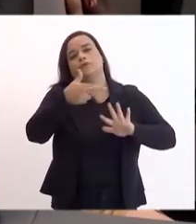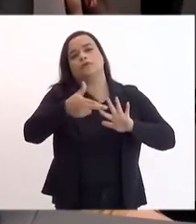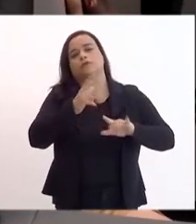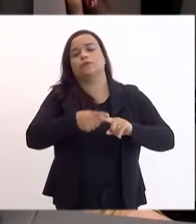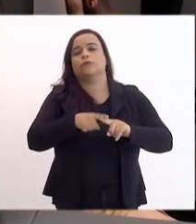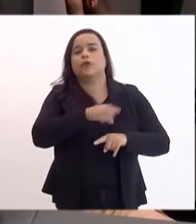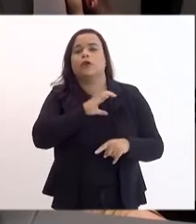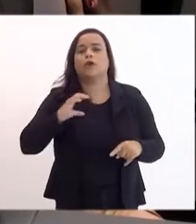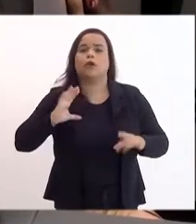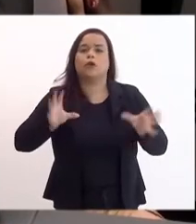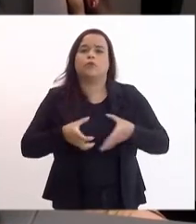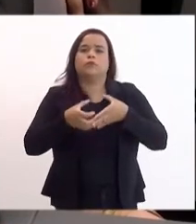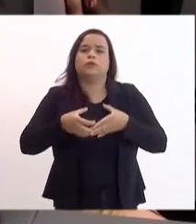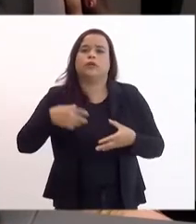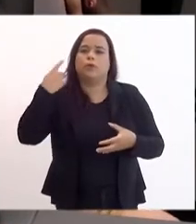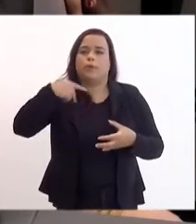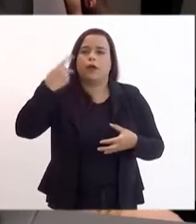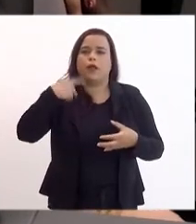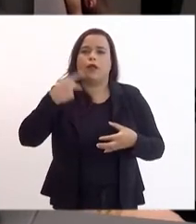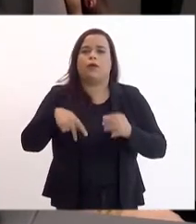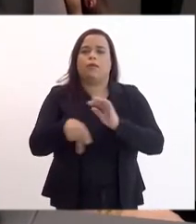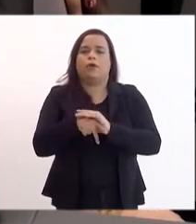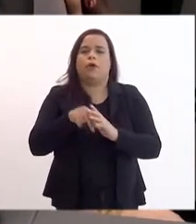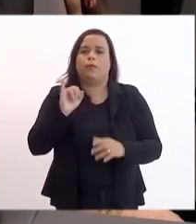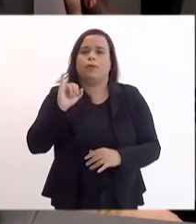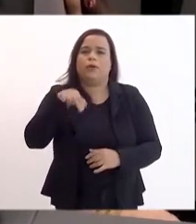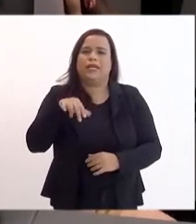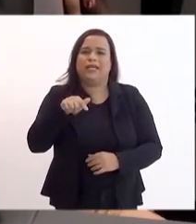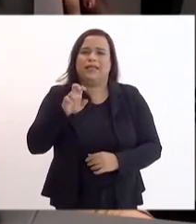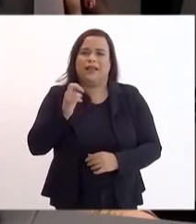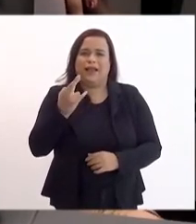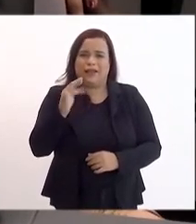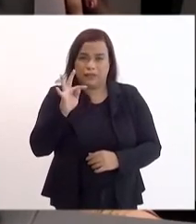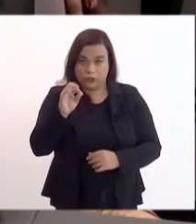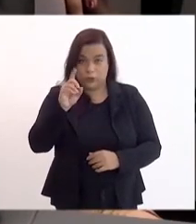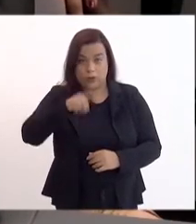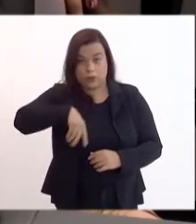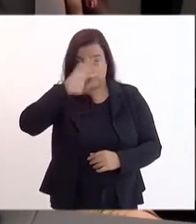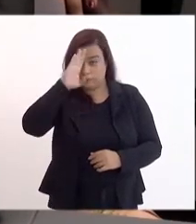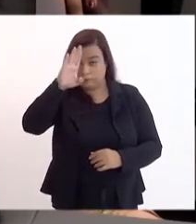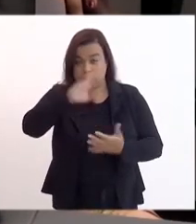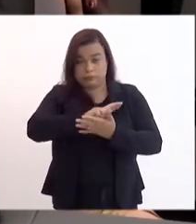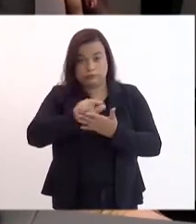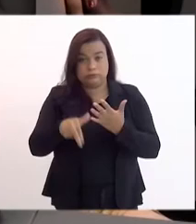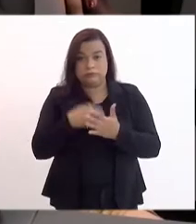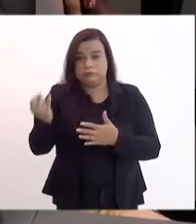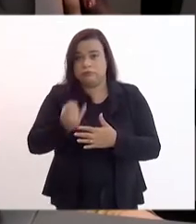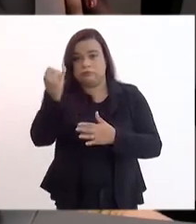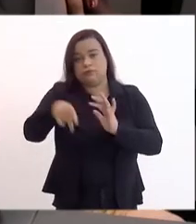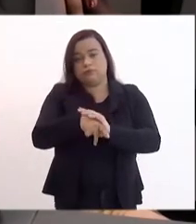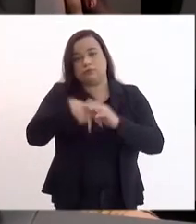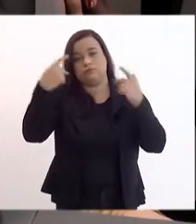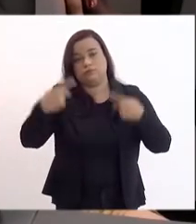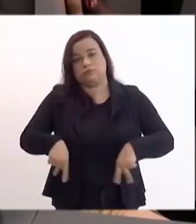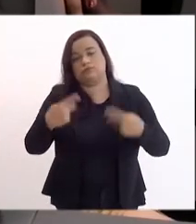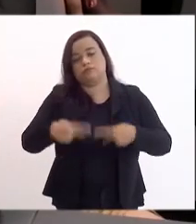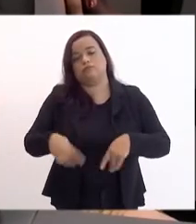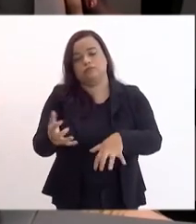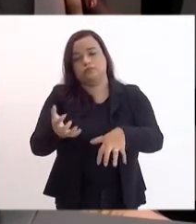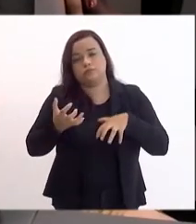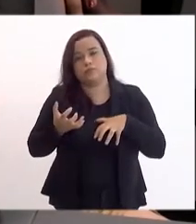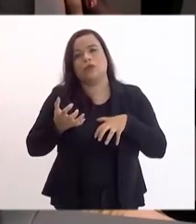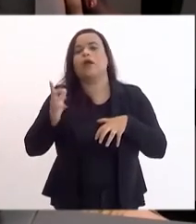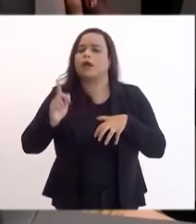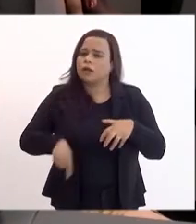Comissão Parlamentar de Inquérito é uma das principais prerrogativas do Parlamento. Uma das principais prerrogativas do Parlamento. Tanto